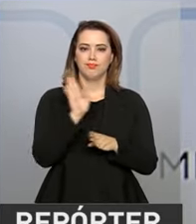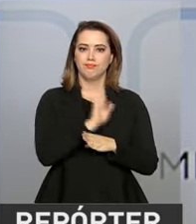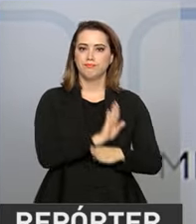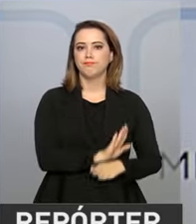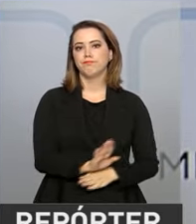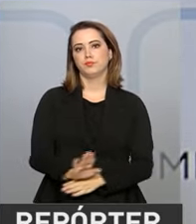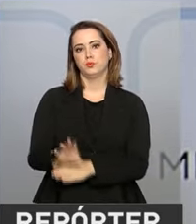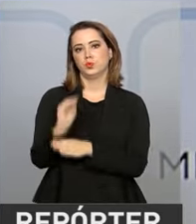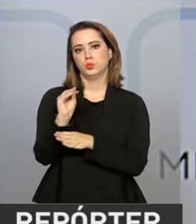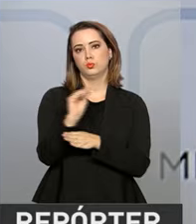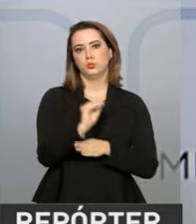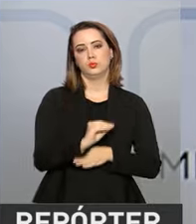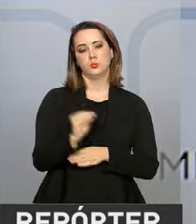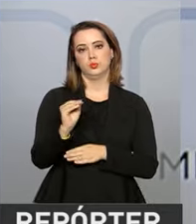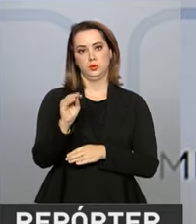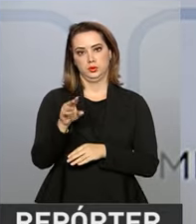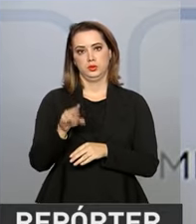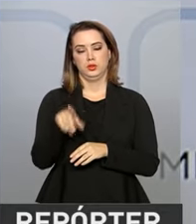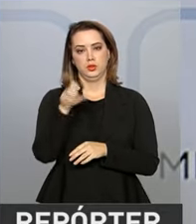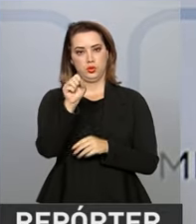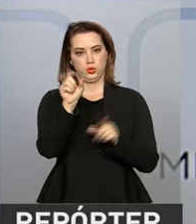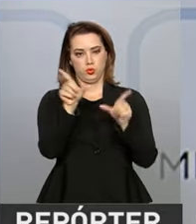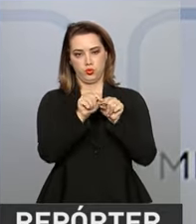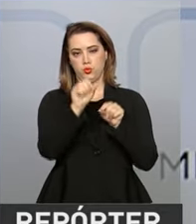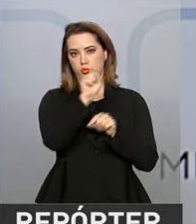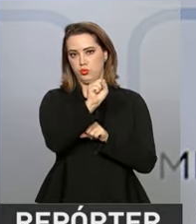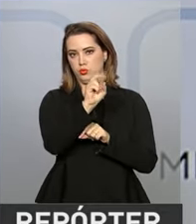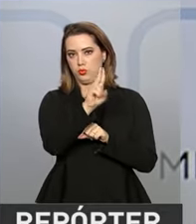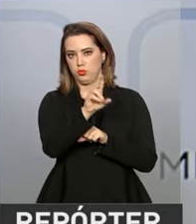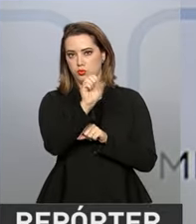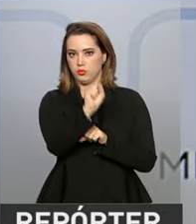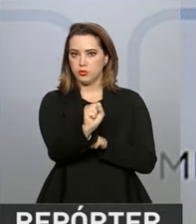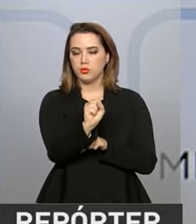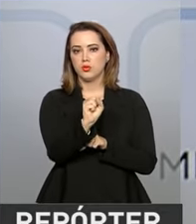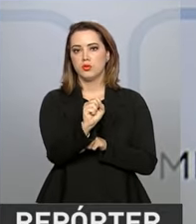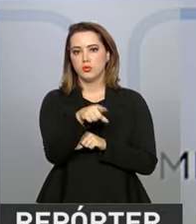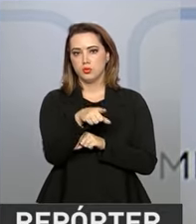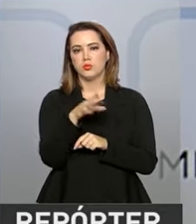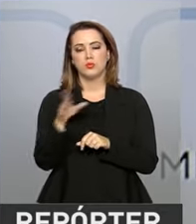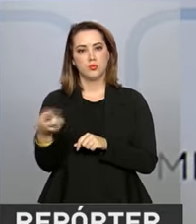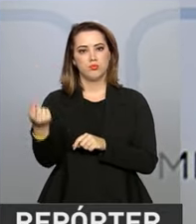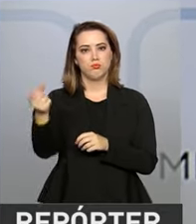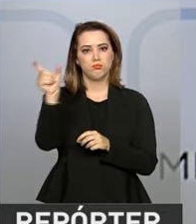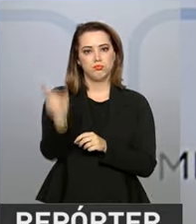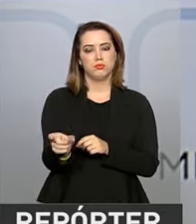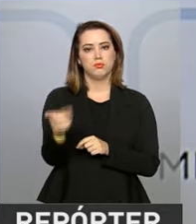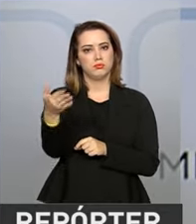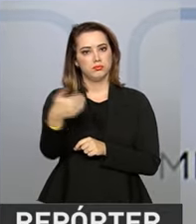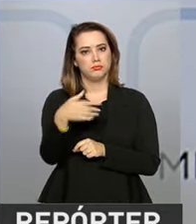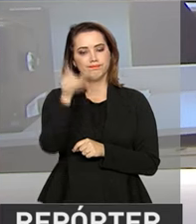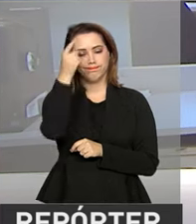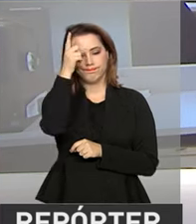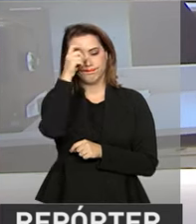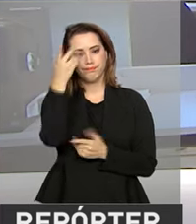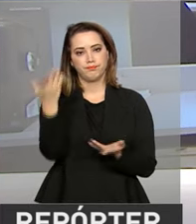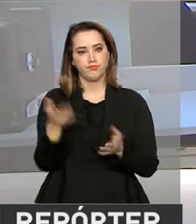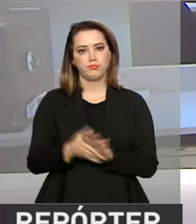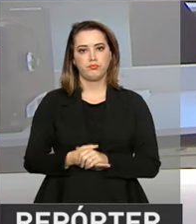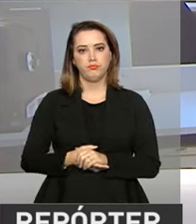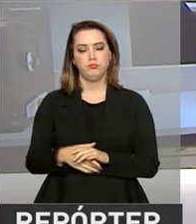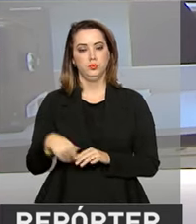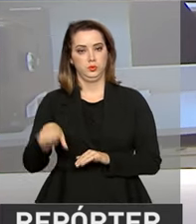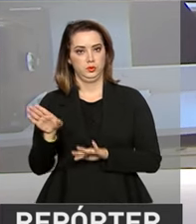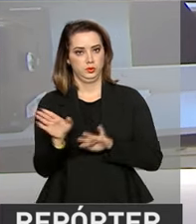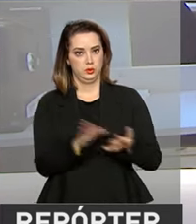assistência no Sistema Único de Saúde que nós temos como demanda e como gastos do poder público.